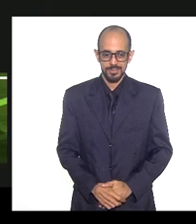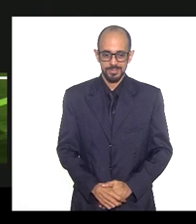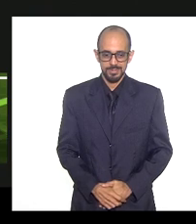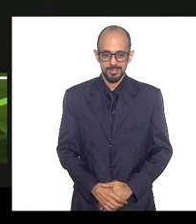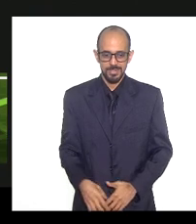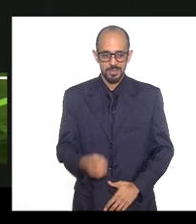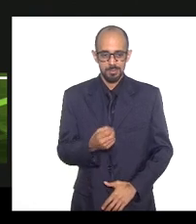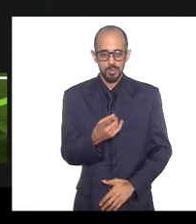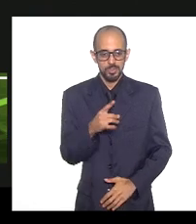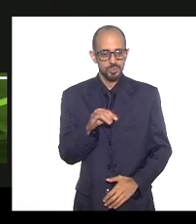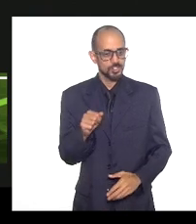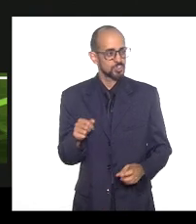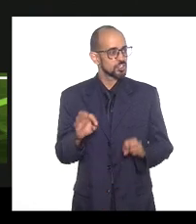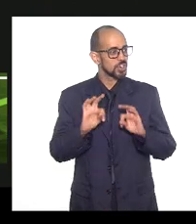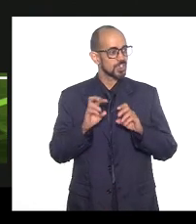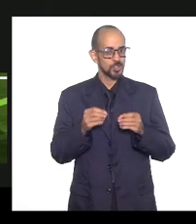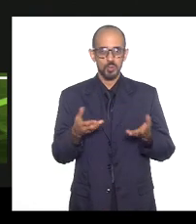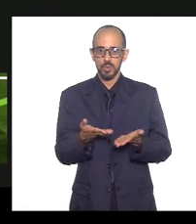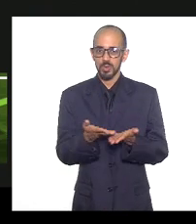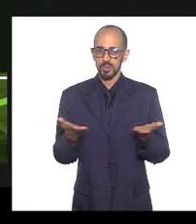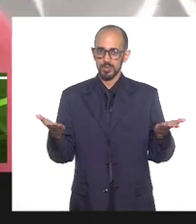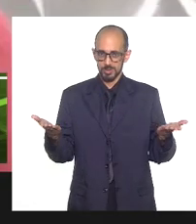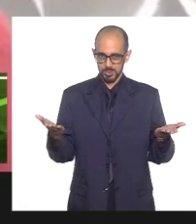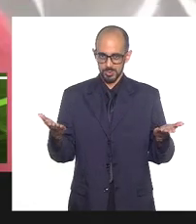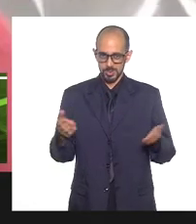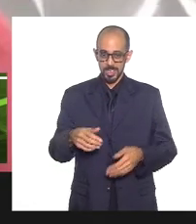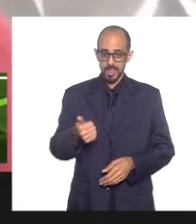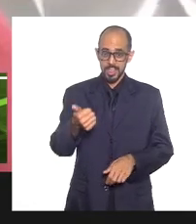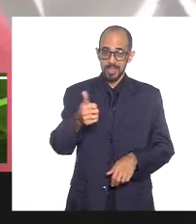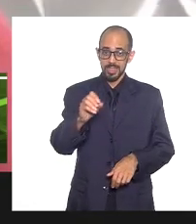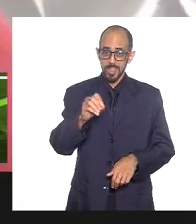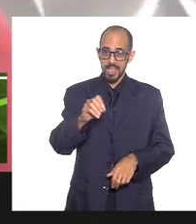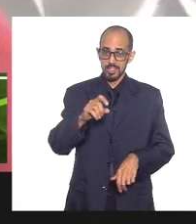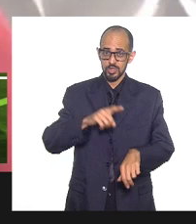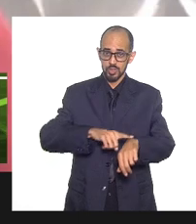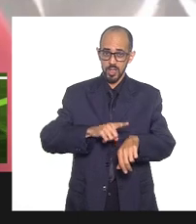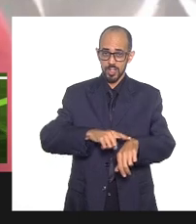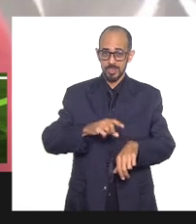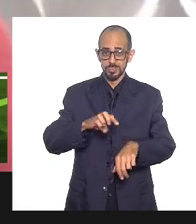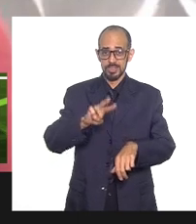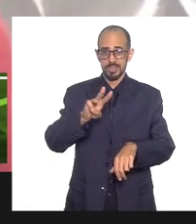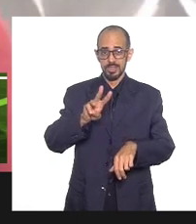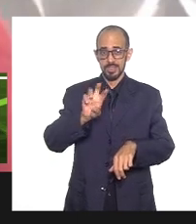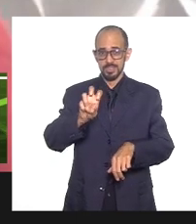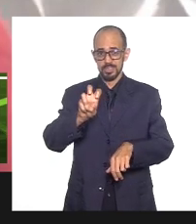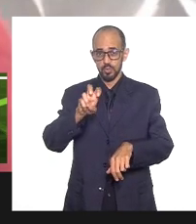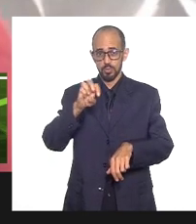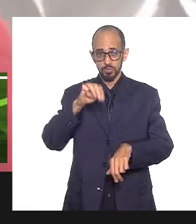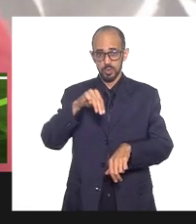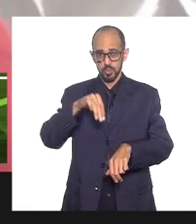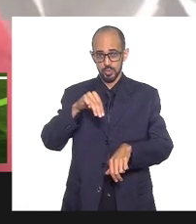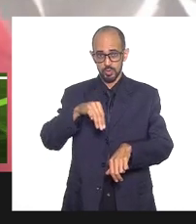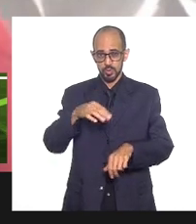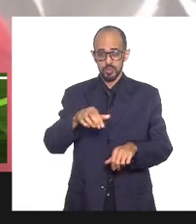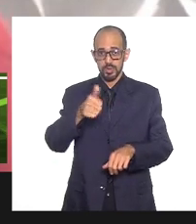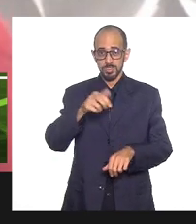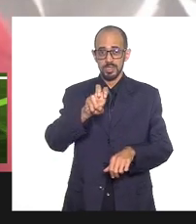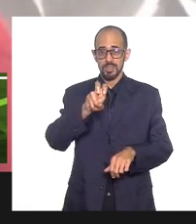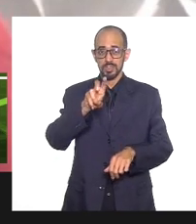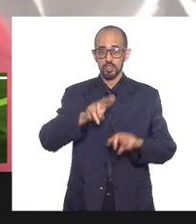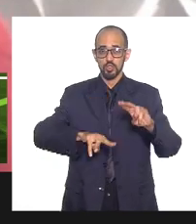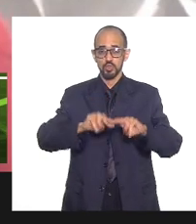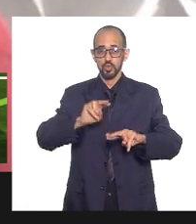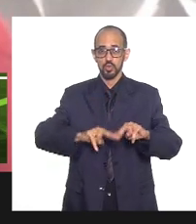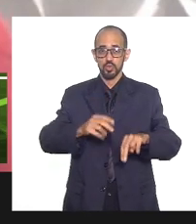Bom dia a todas e todos, às 10 horas e 35 minutos do dia 15 de junho de 2021,